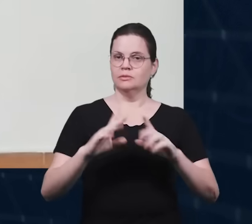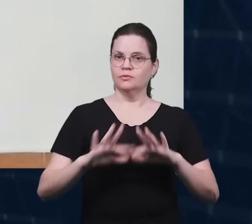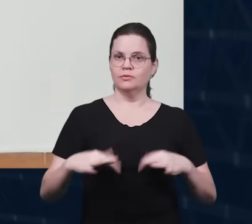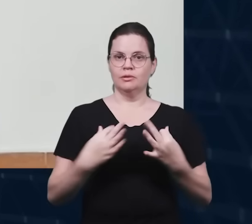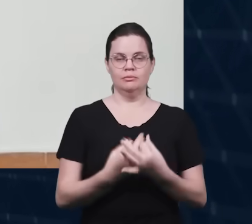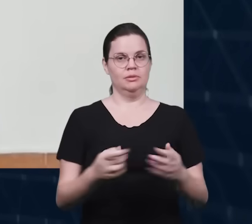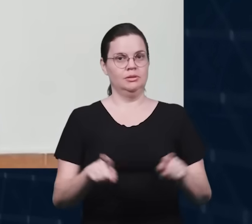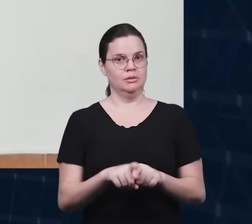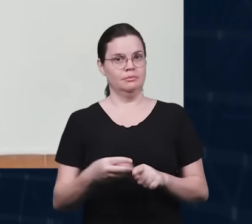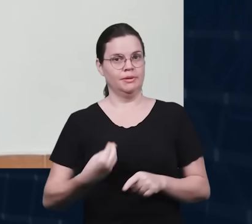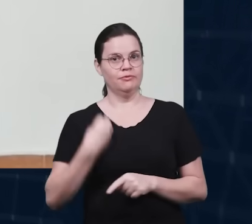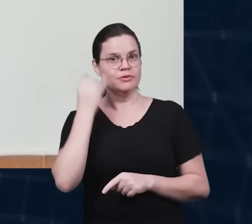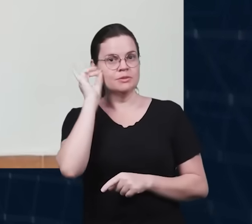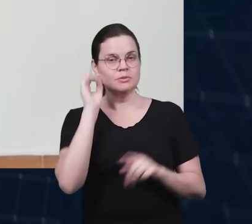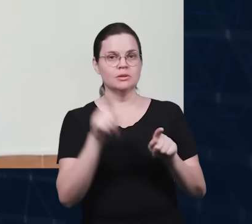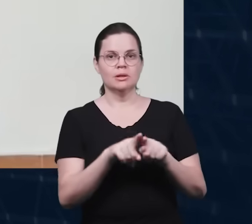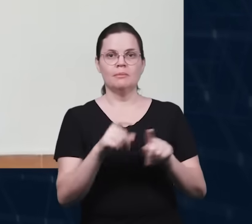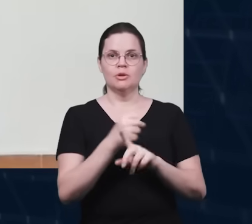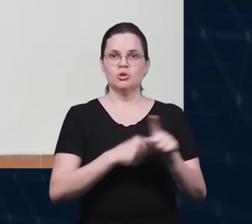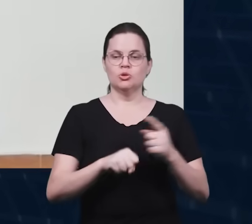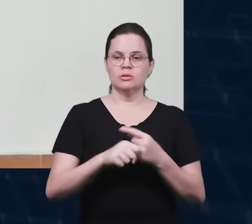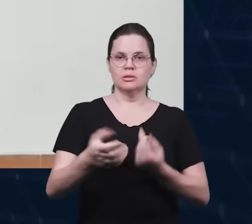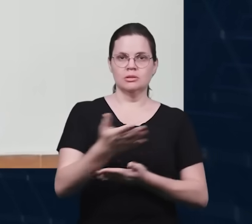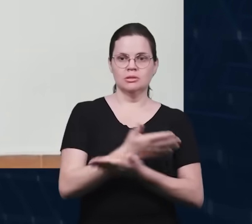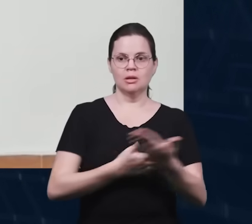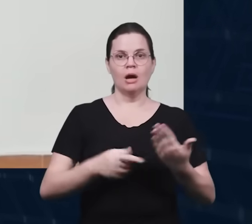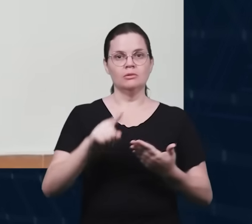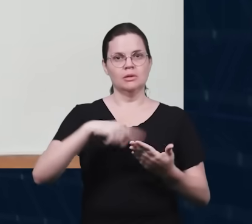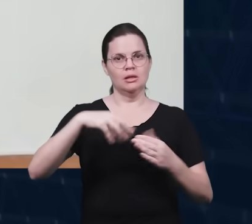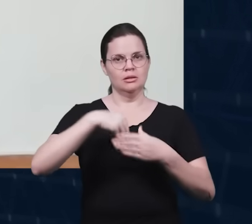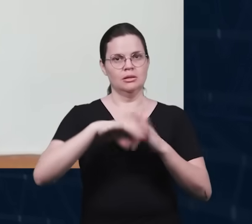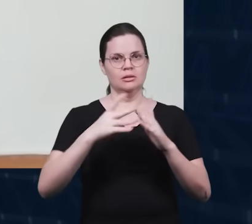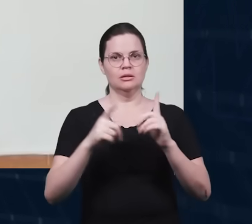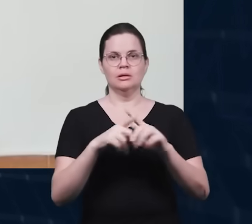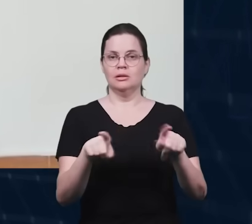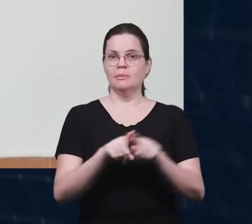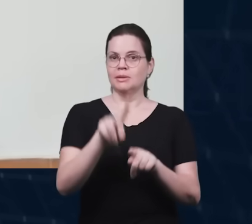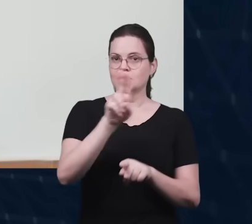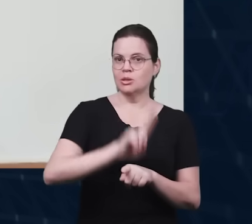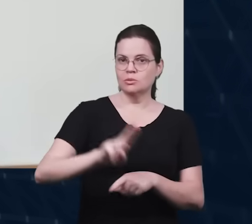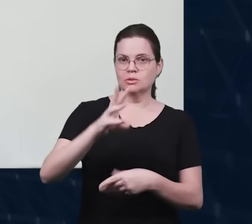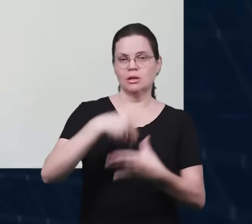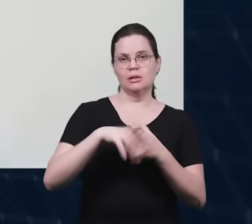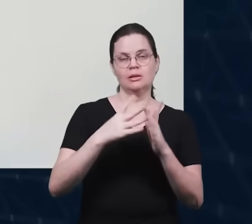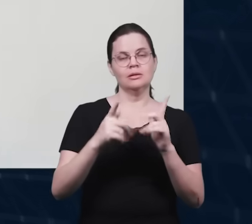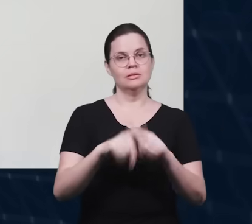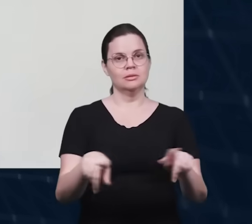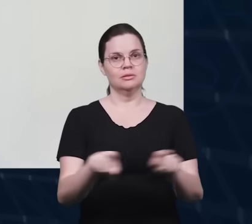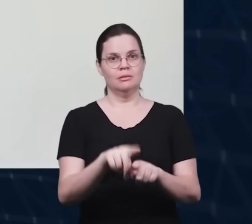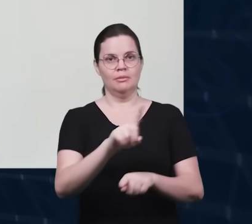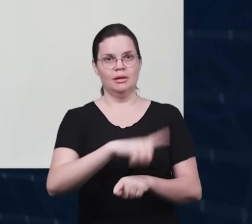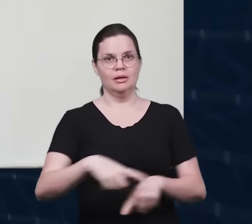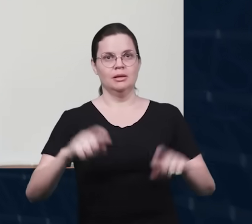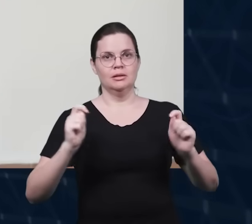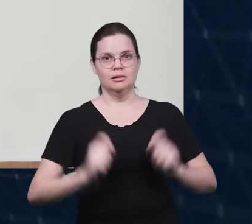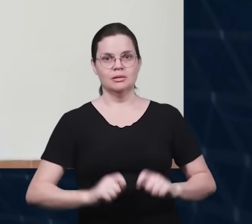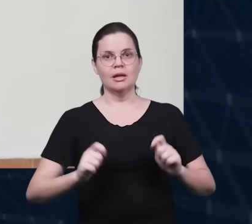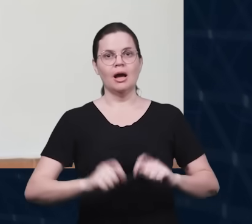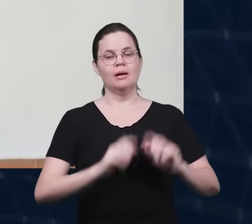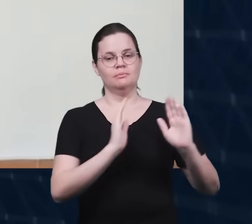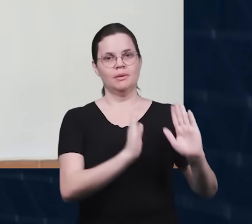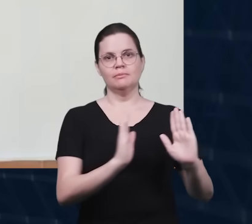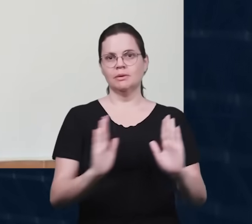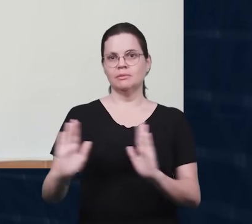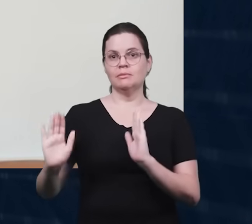familiares, espirituais, a vida social, a interação deles com a igreja, a instrumentalidade, para que eles tenham